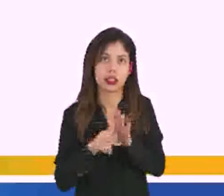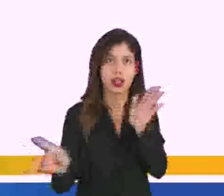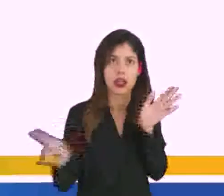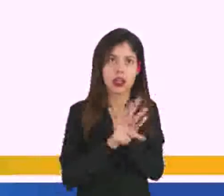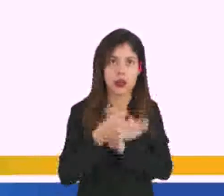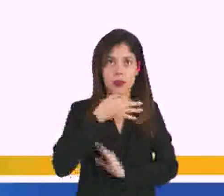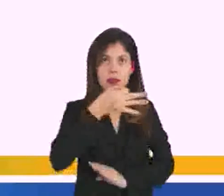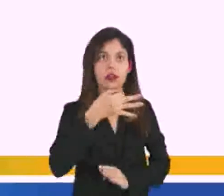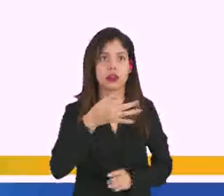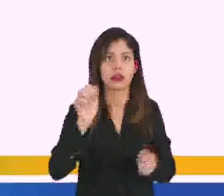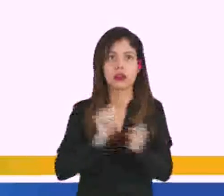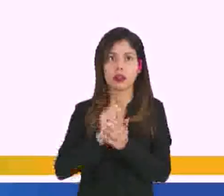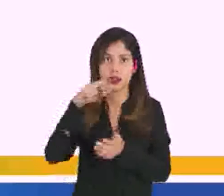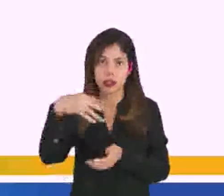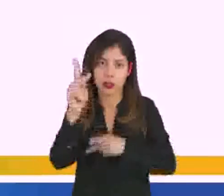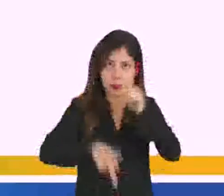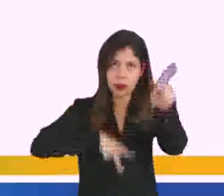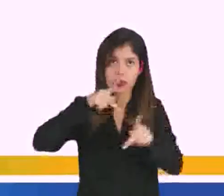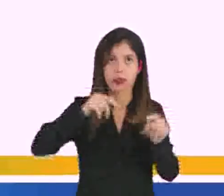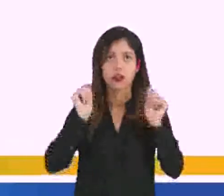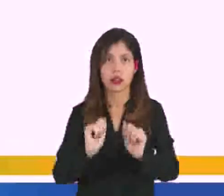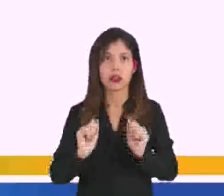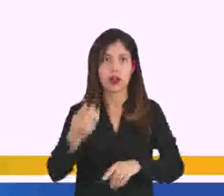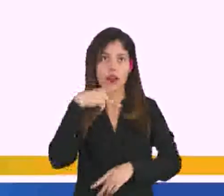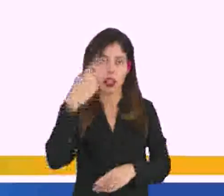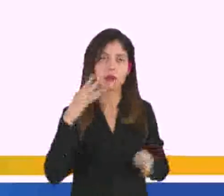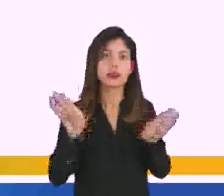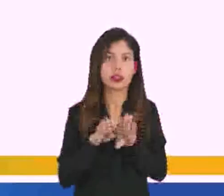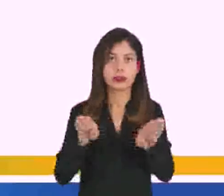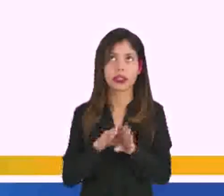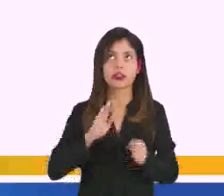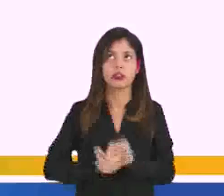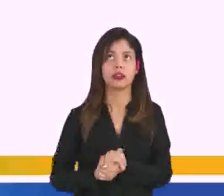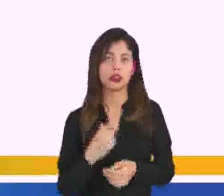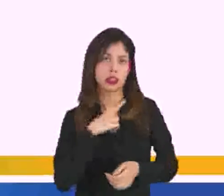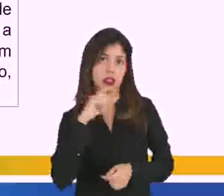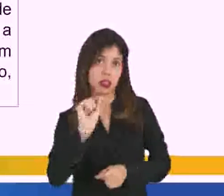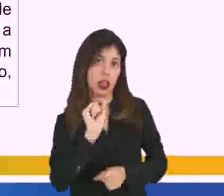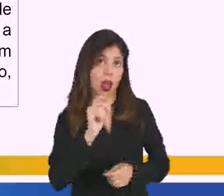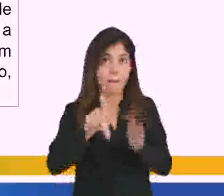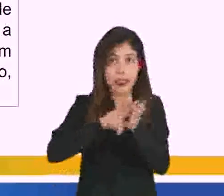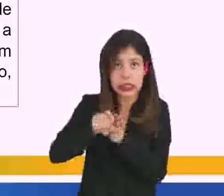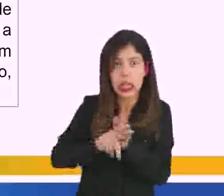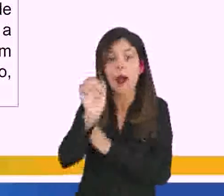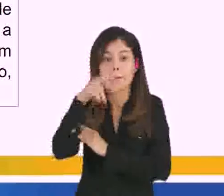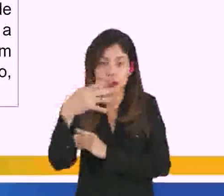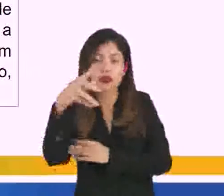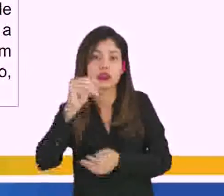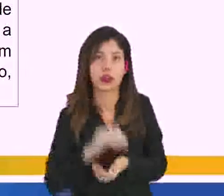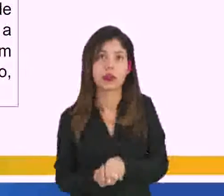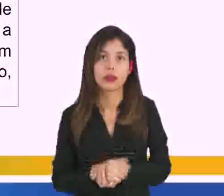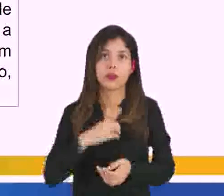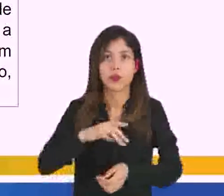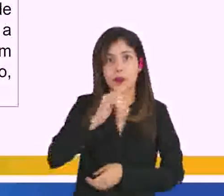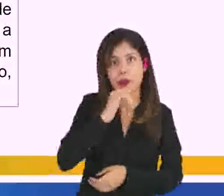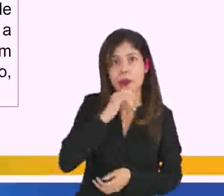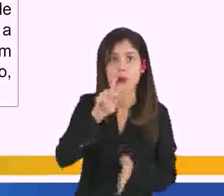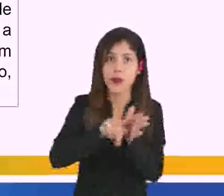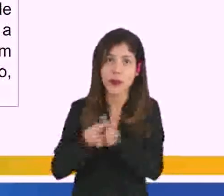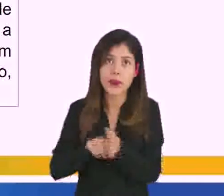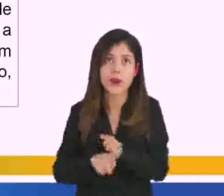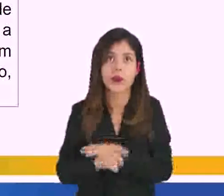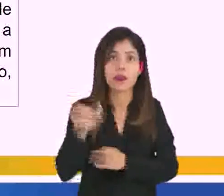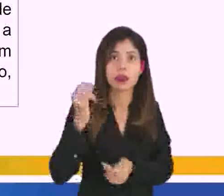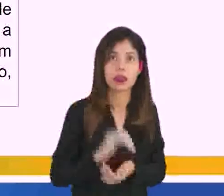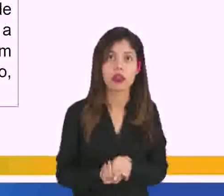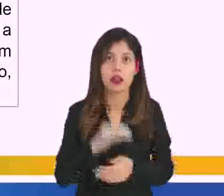a opinião de uma amostra da população, então dizemos que trata-se de uma pesquisa amostral. Então, exemplos aí de pesquisa amostral seriam